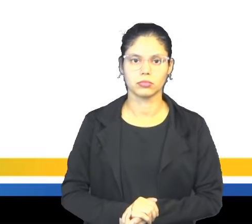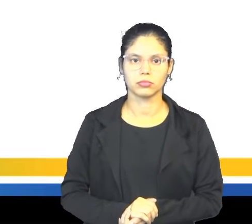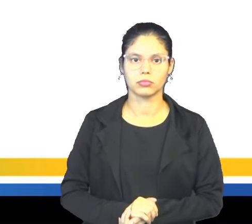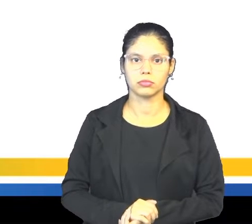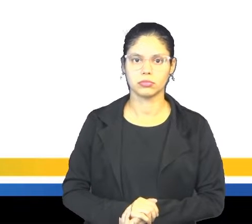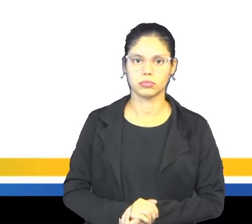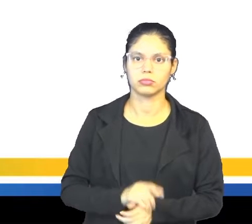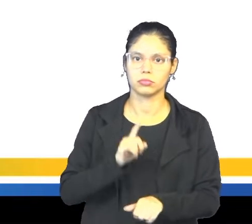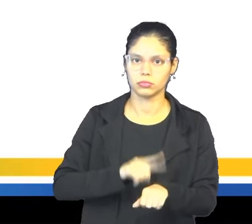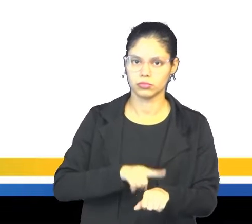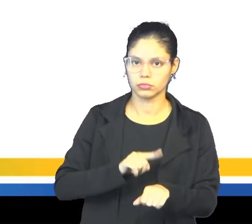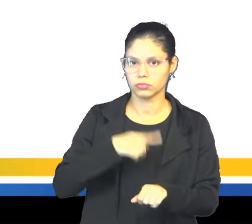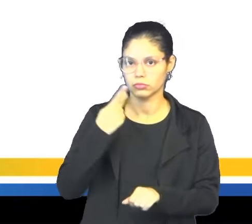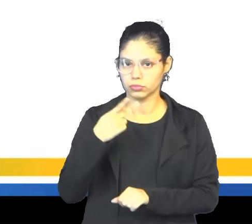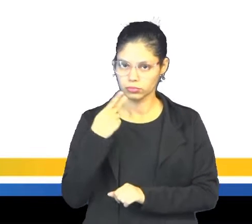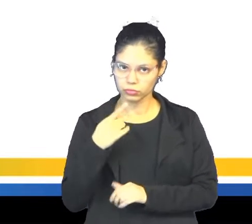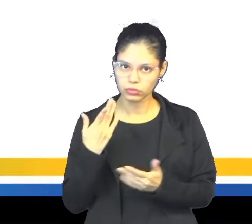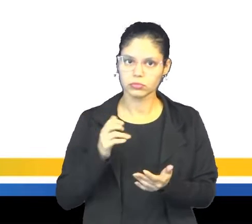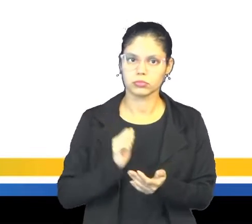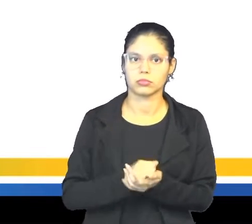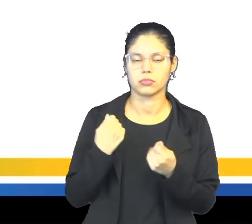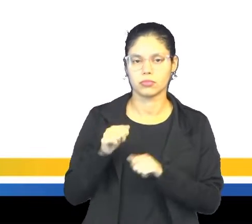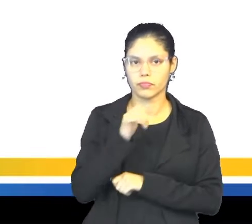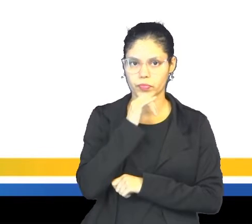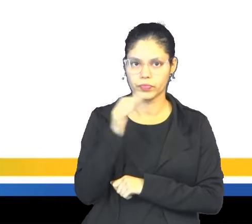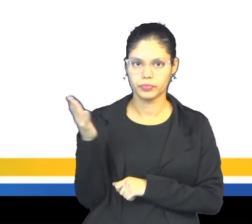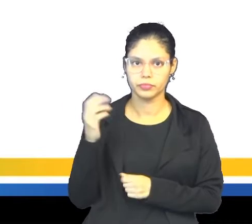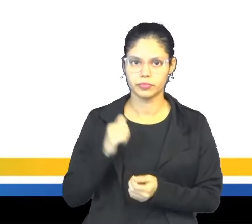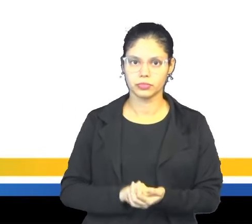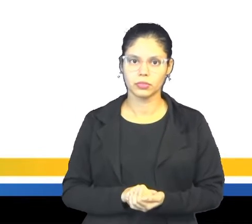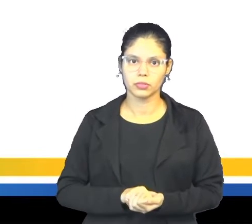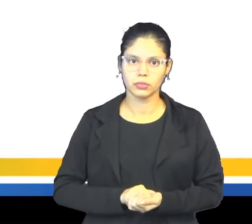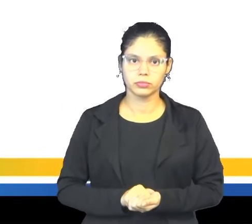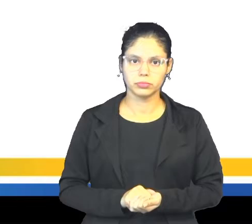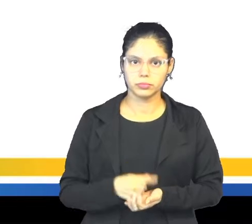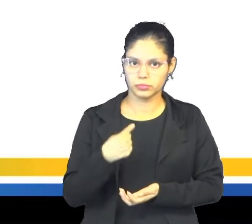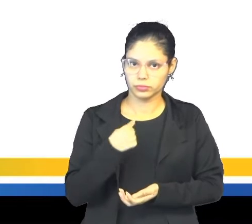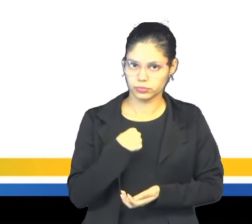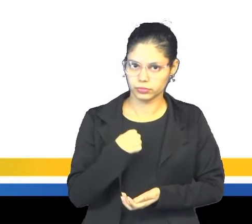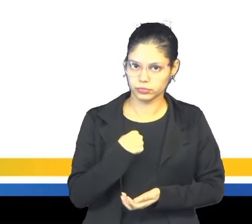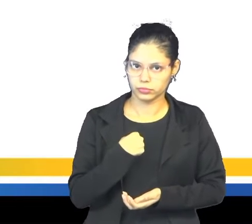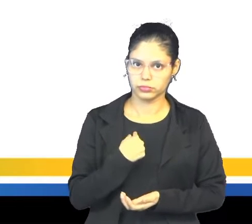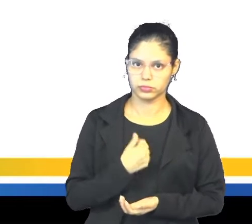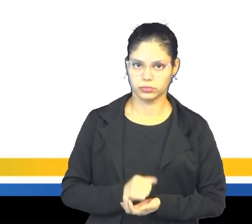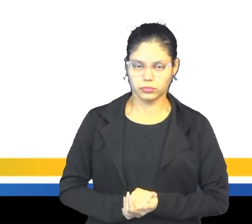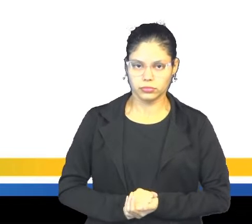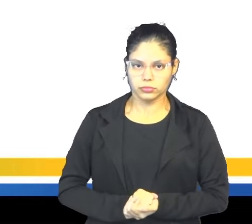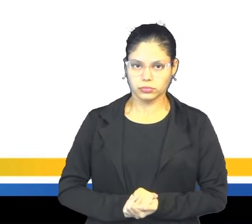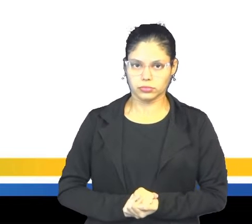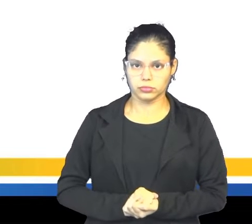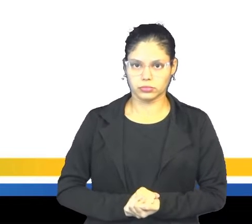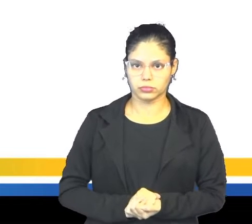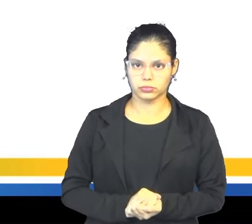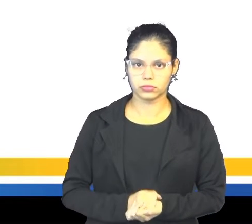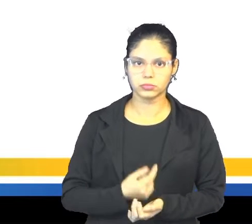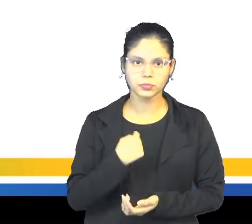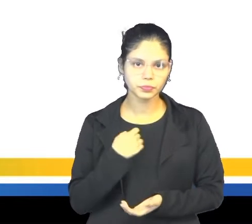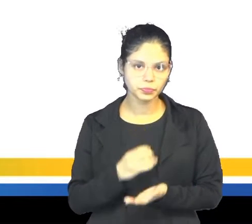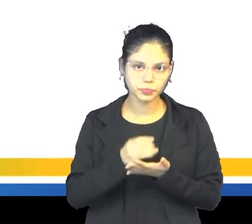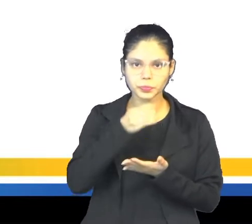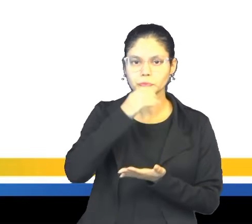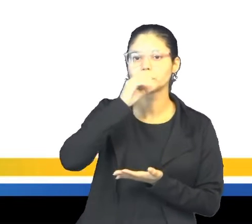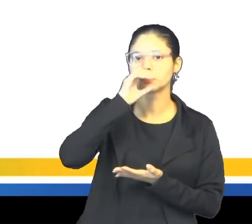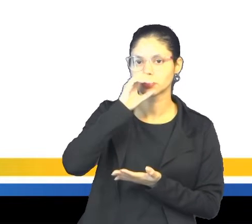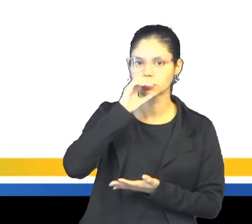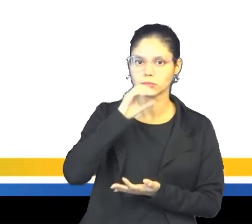Decisão na hora da fala, né? Nós temos ali o exemplo, I am thirsty, I will drink some water. Né? Estou com